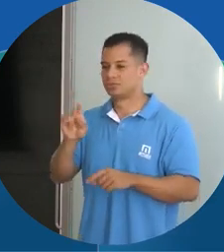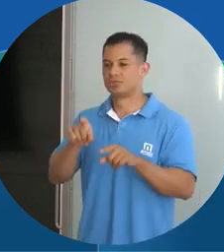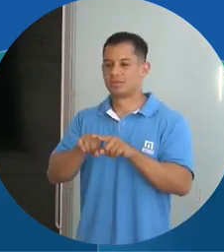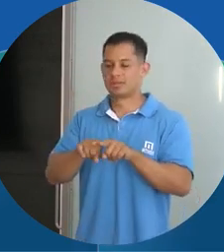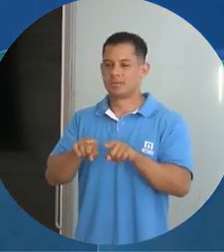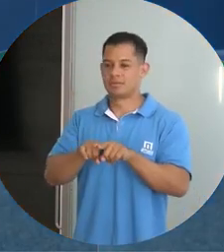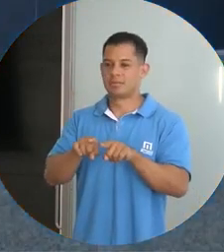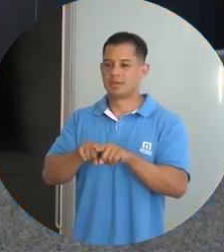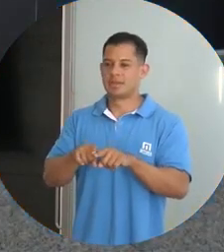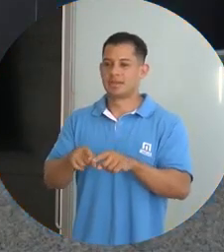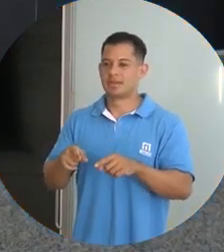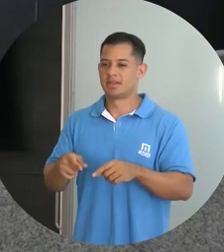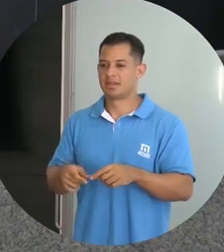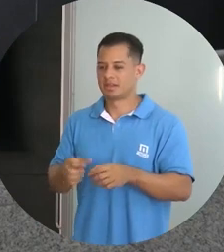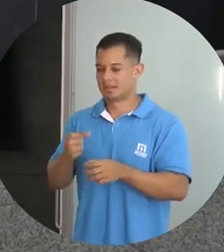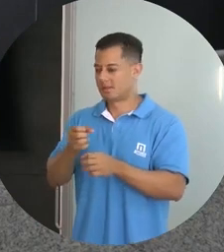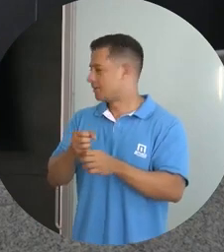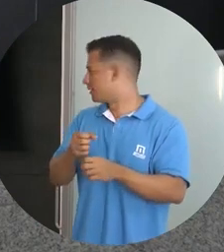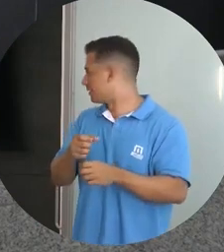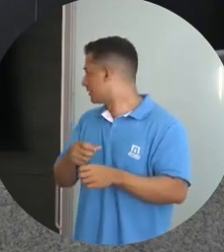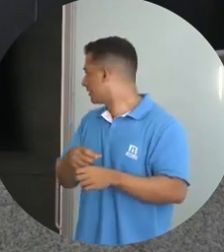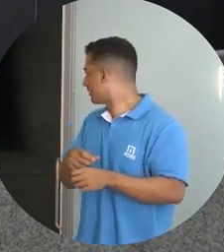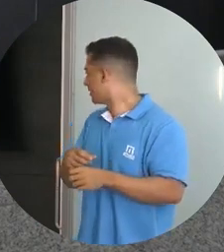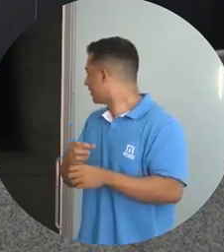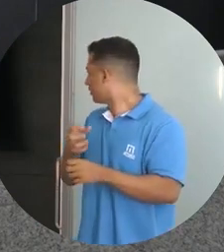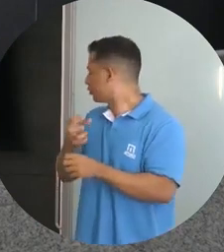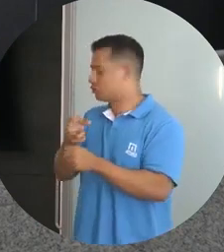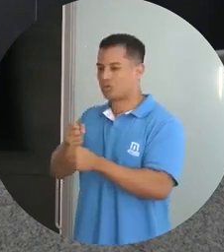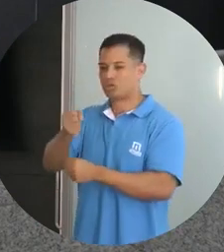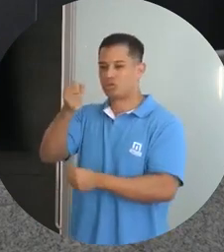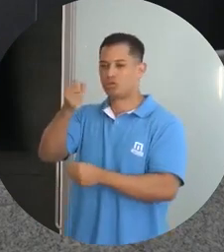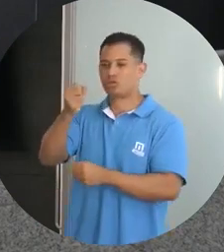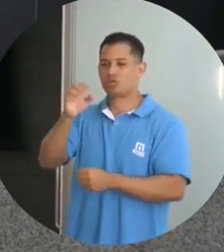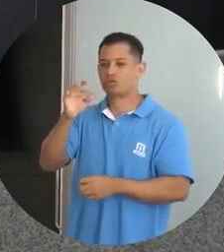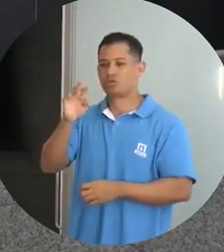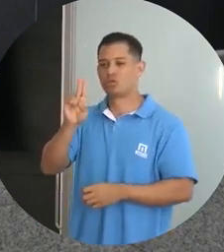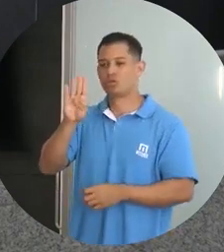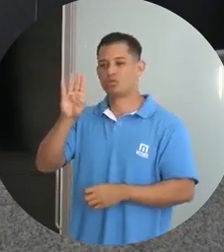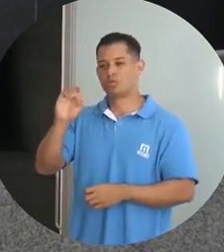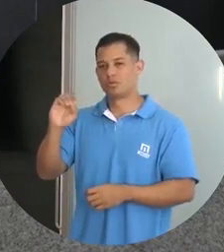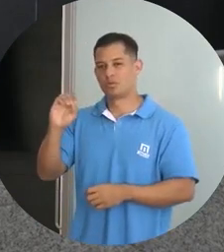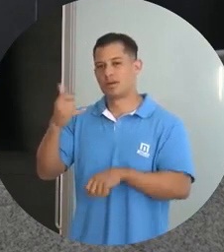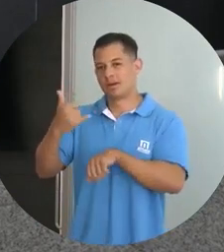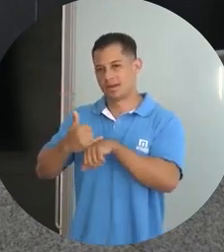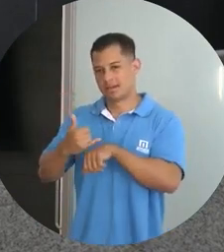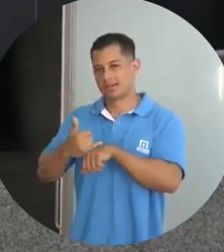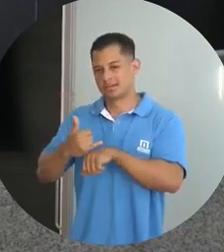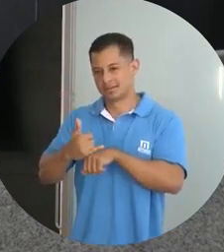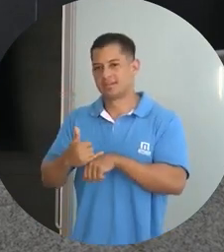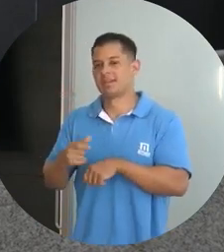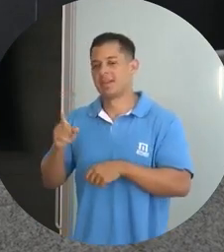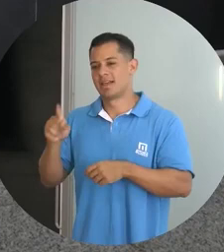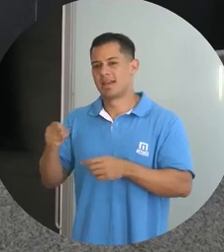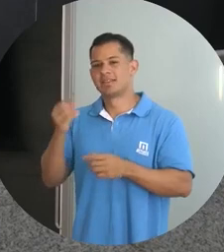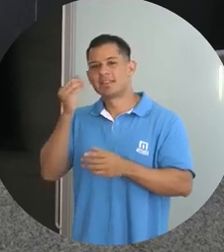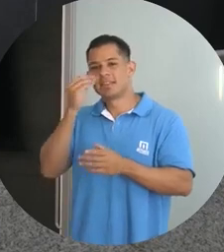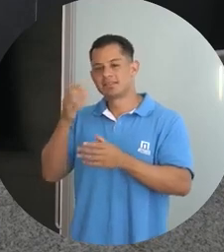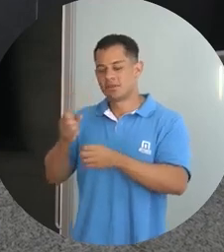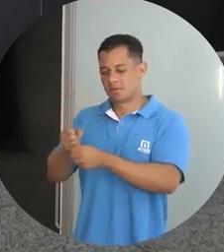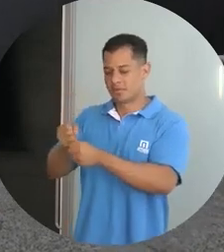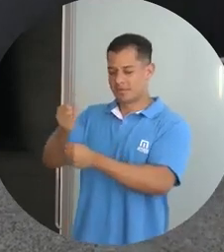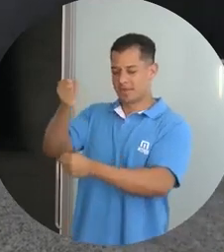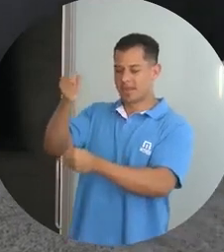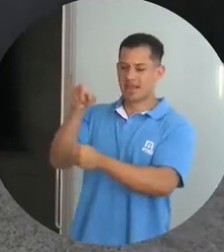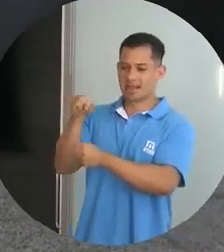aí aquela utilização do tubo de aço aqui, para compor, no trecho em que ela está aérea, ele ser um pilar, ou seja, um elemento